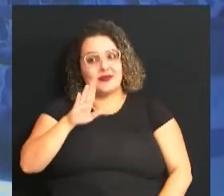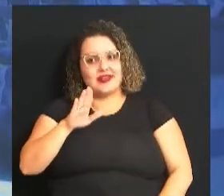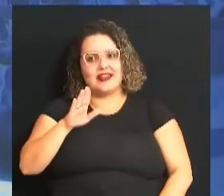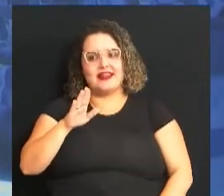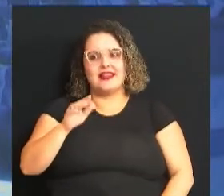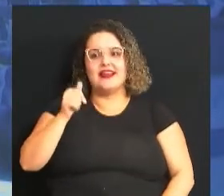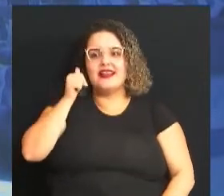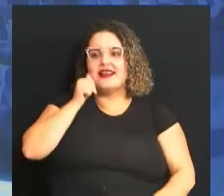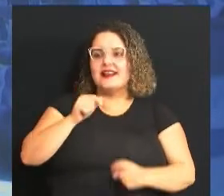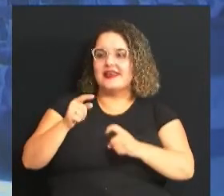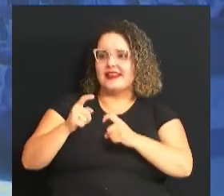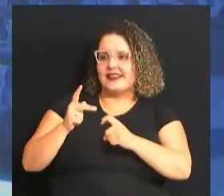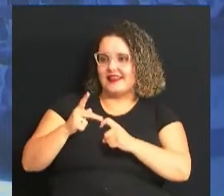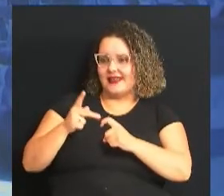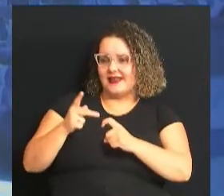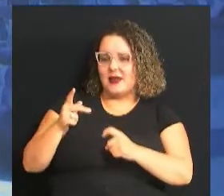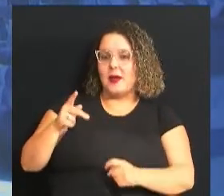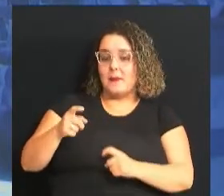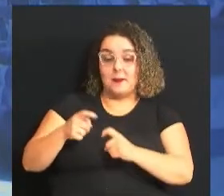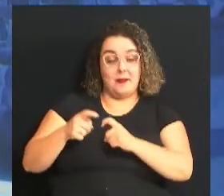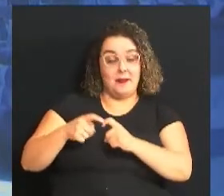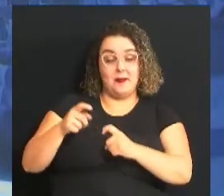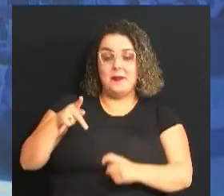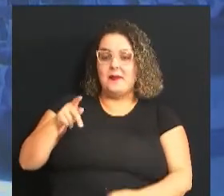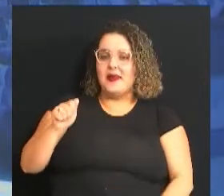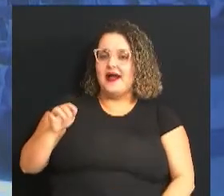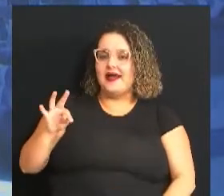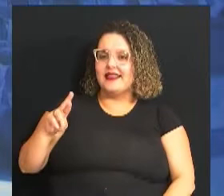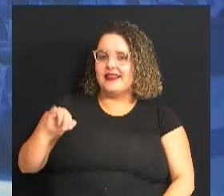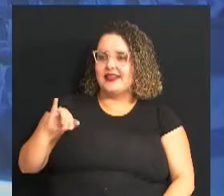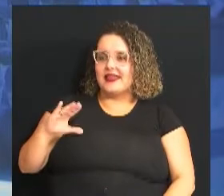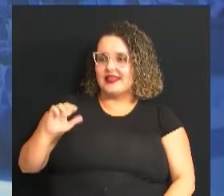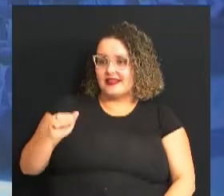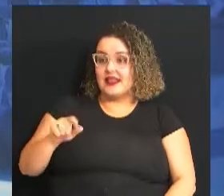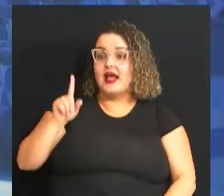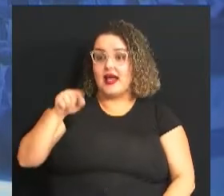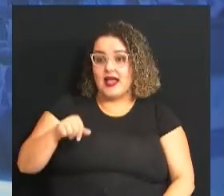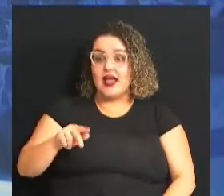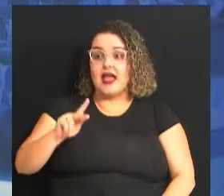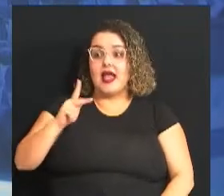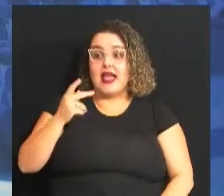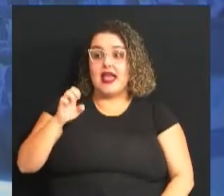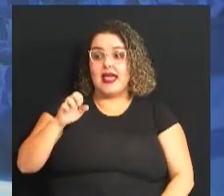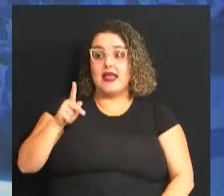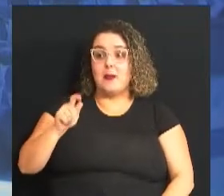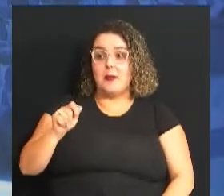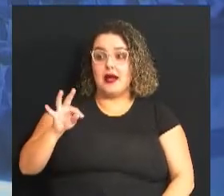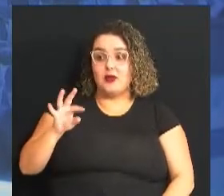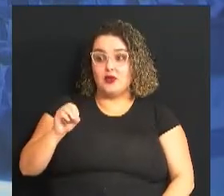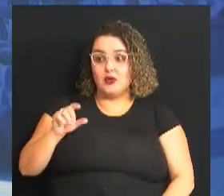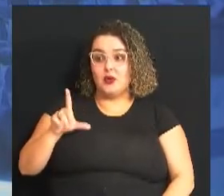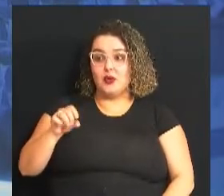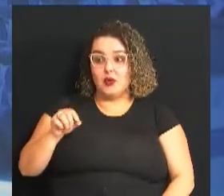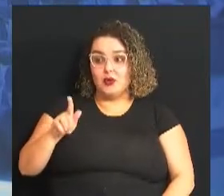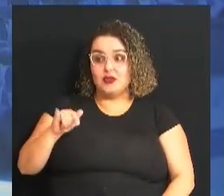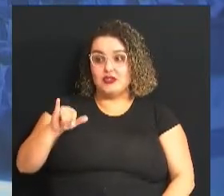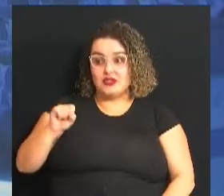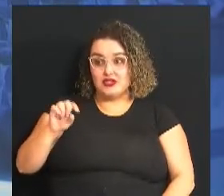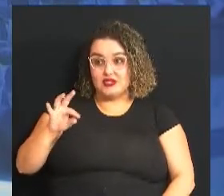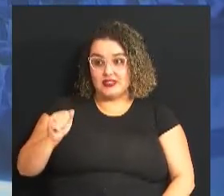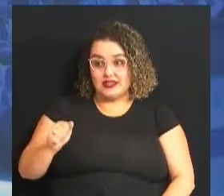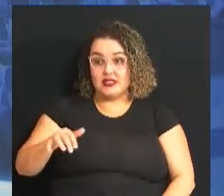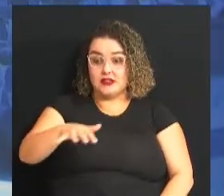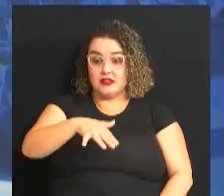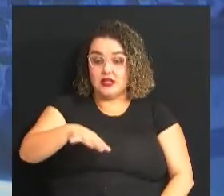é a Patrícia Almeida, ela que está aqui na tela comigo. Ela é hepatologista e também atende no grupo de transplante do